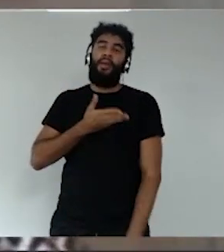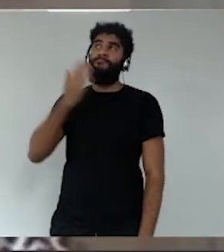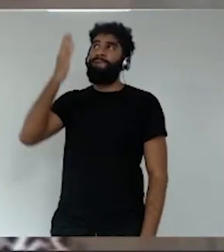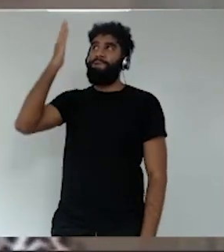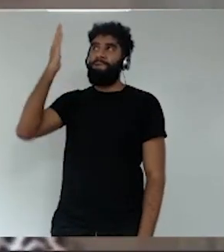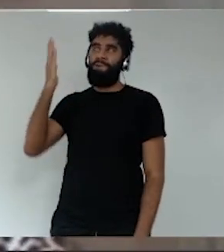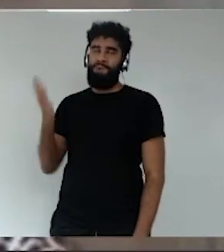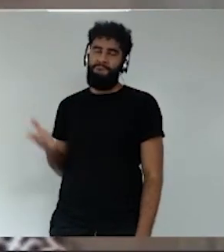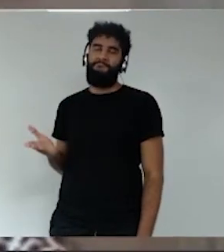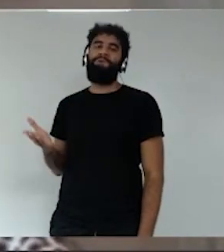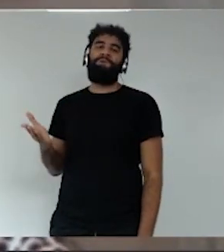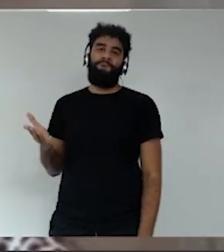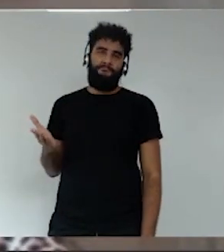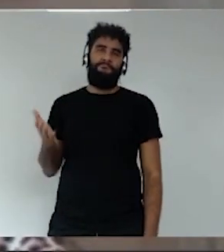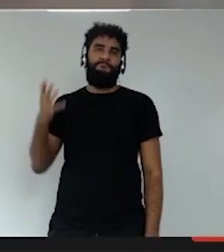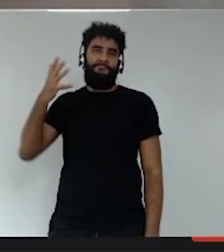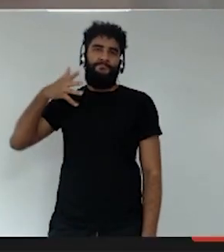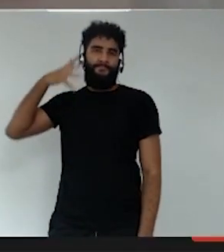de painel.